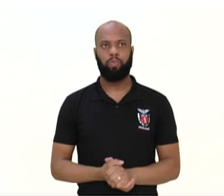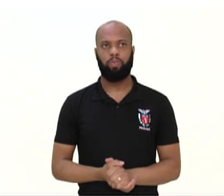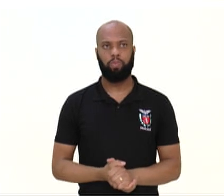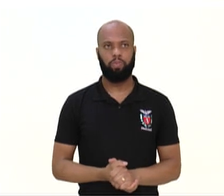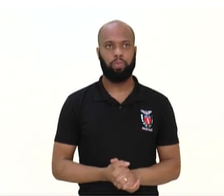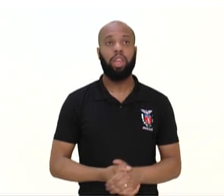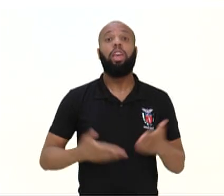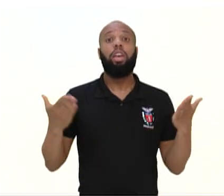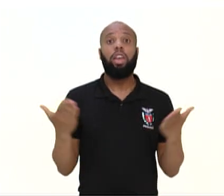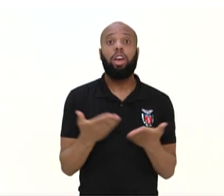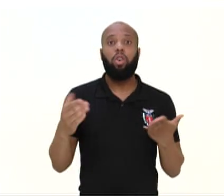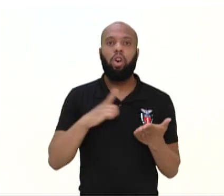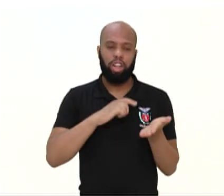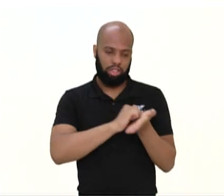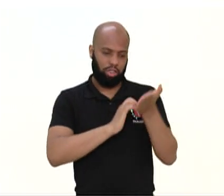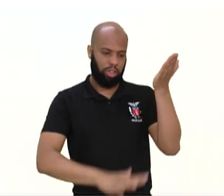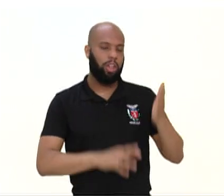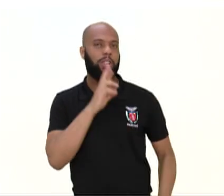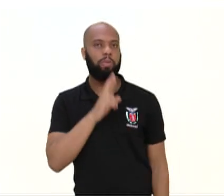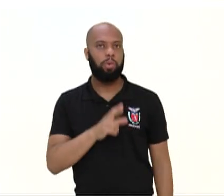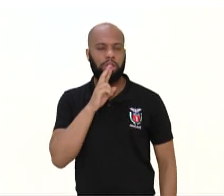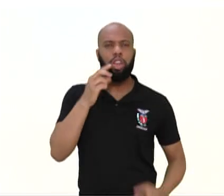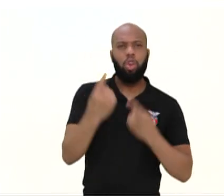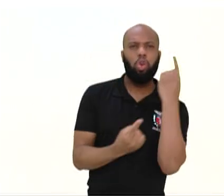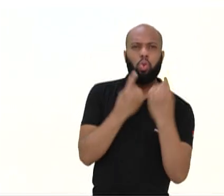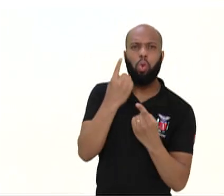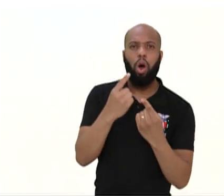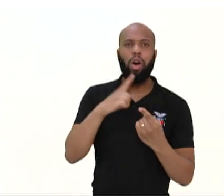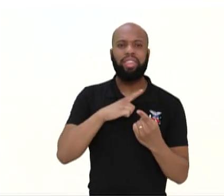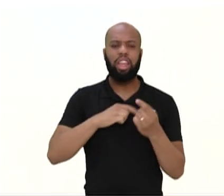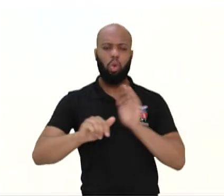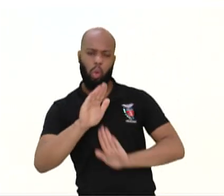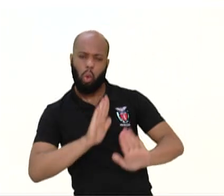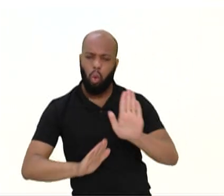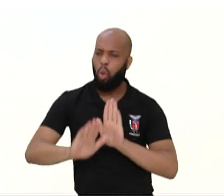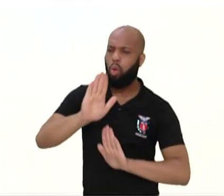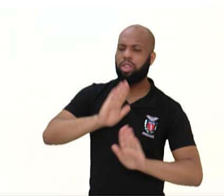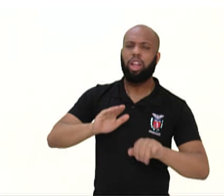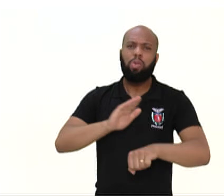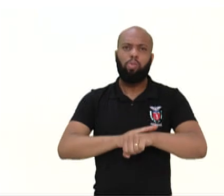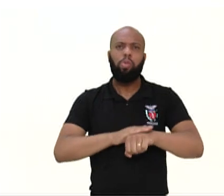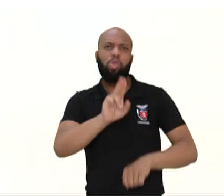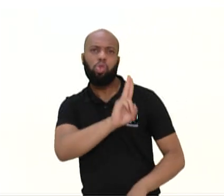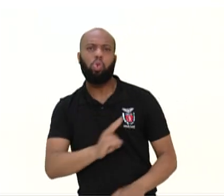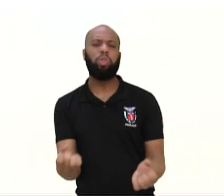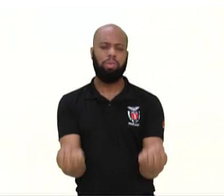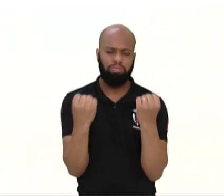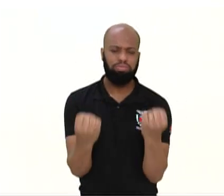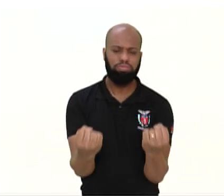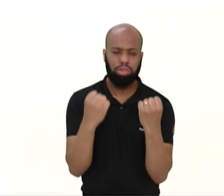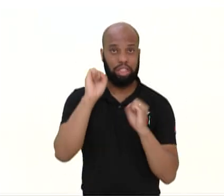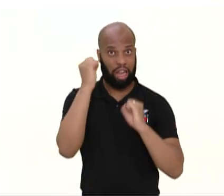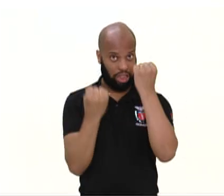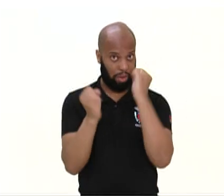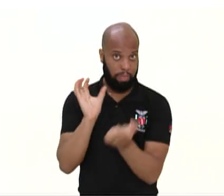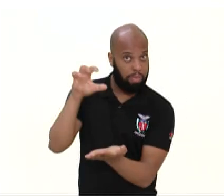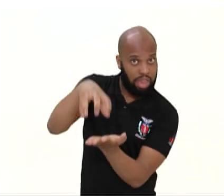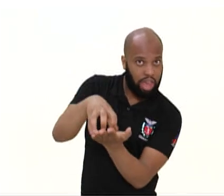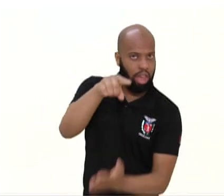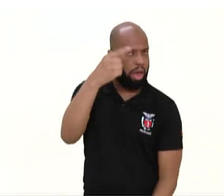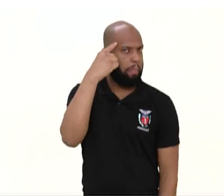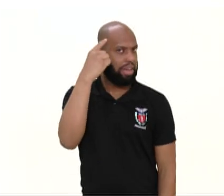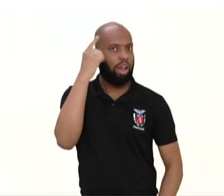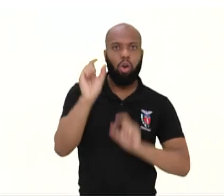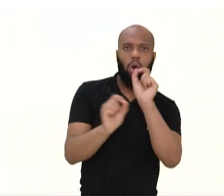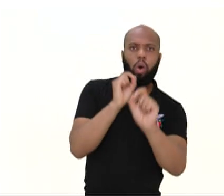E aí, vamos fazer agora uma atividade. Quais são as precauções no uso dos equipamentos de musculação? Então vocês vão pensar um pouco